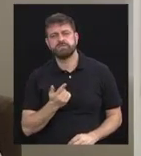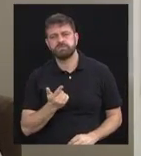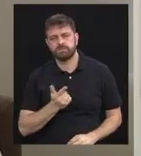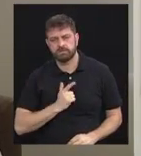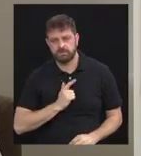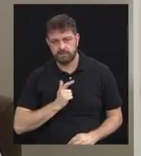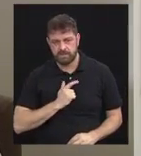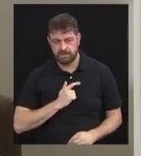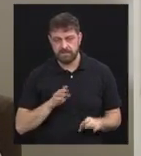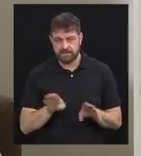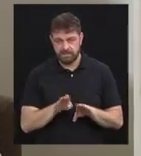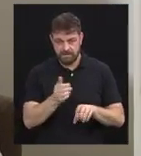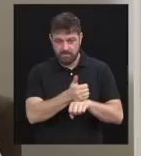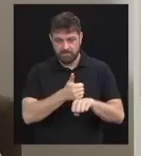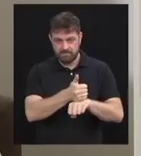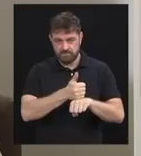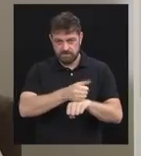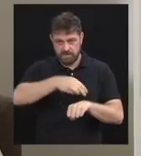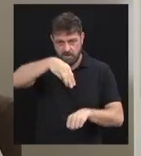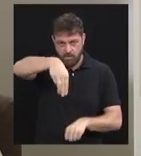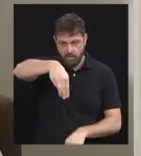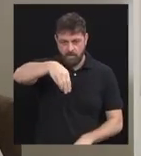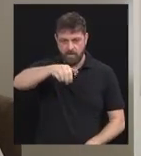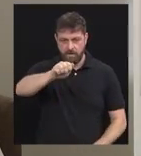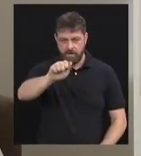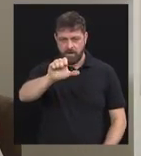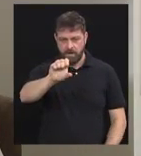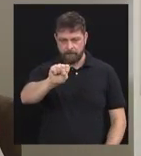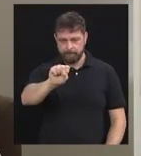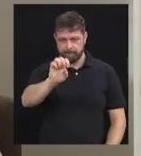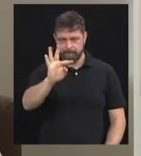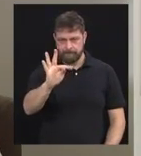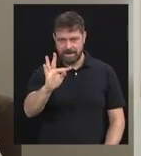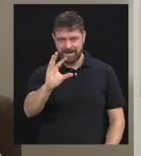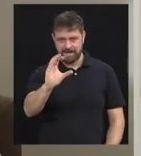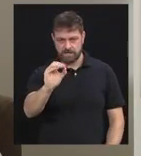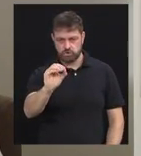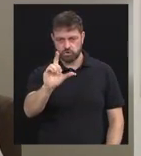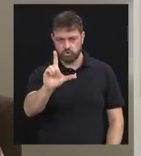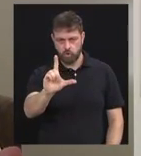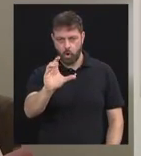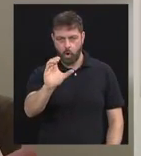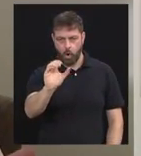o mastologista, ainda é uma